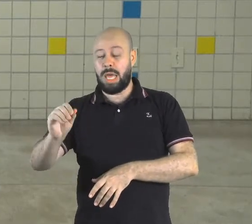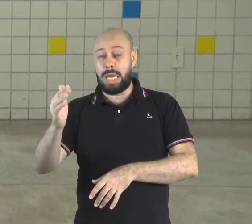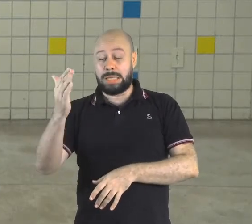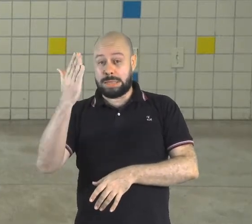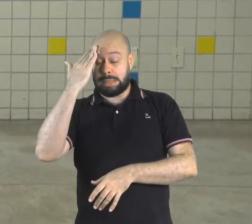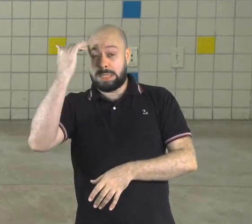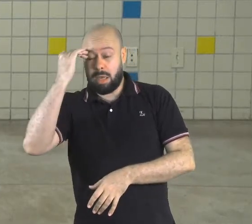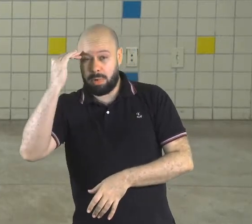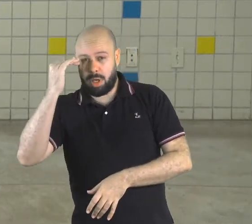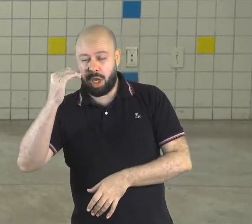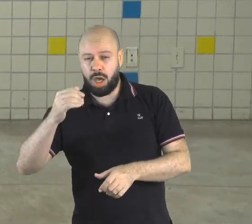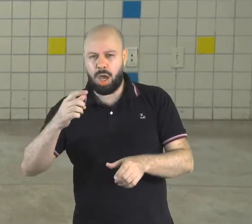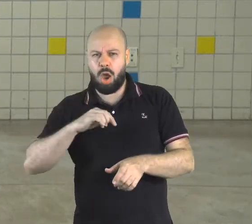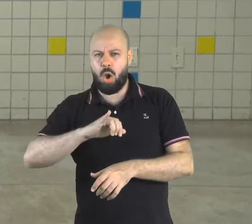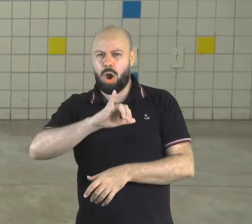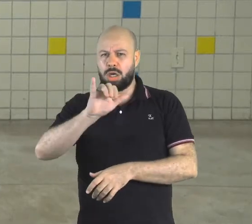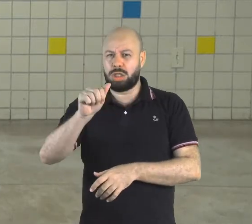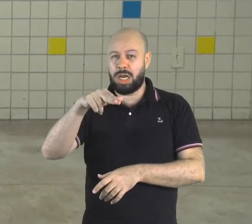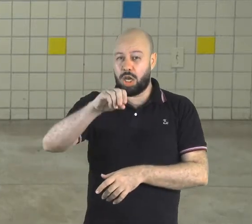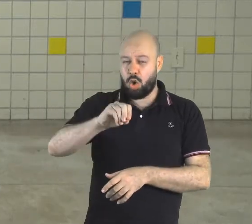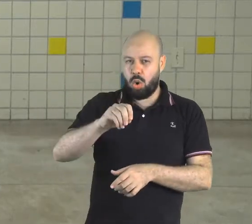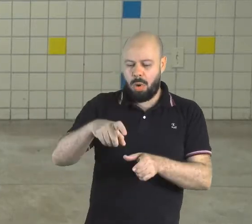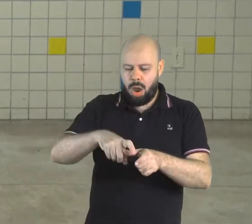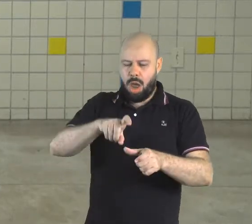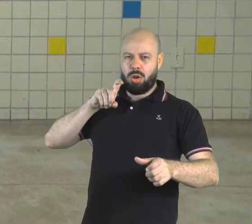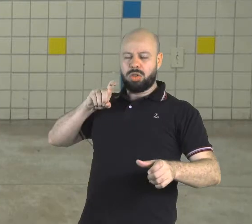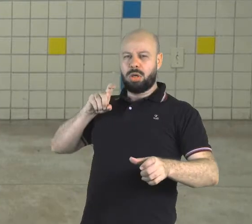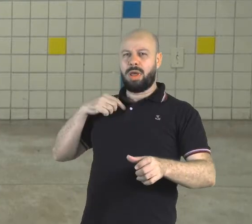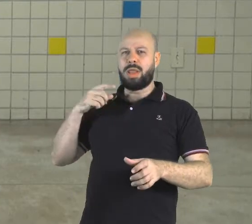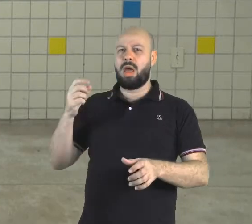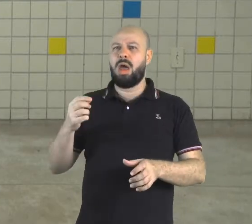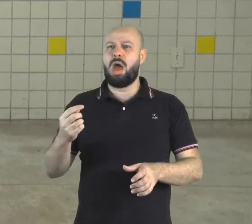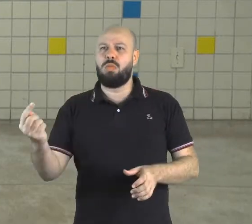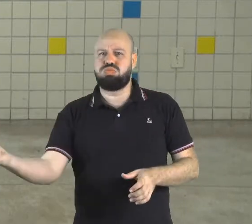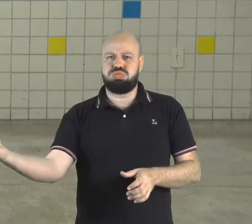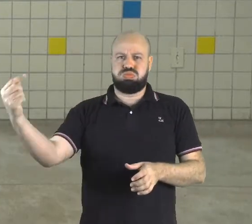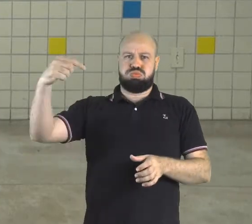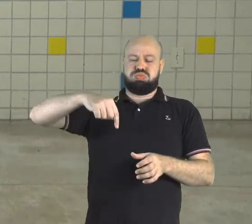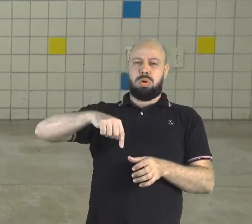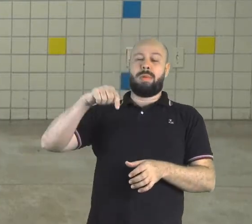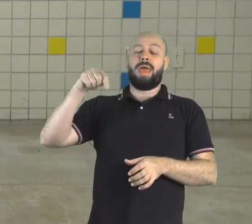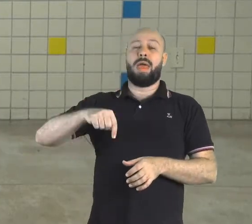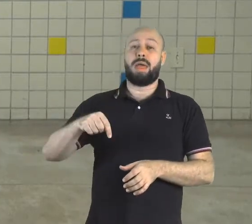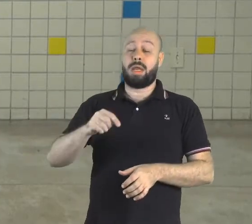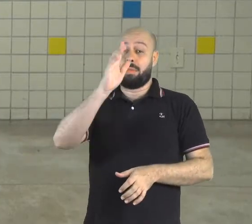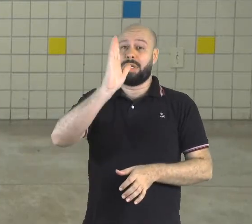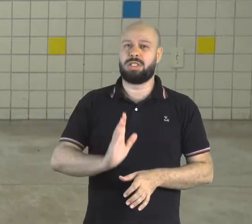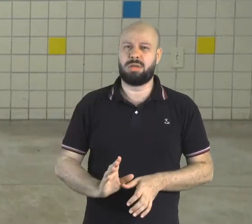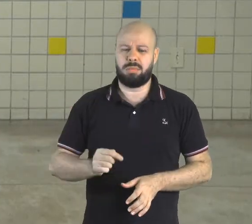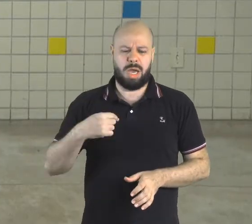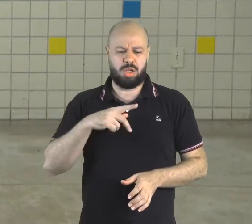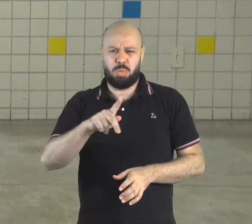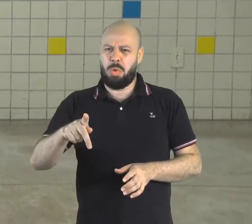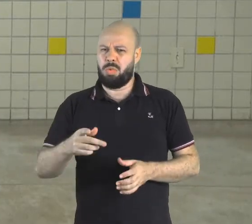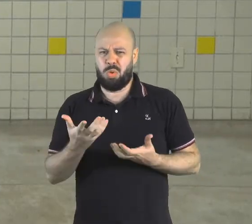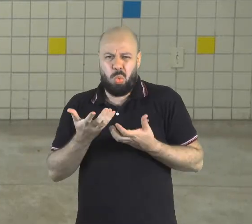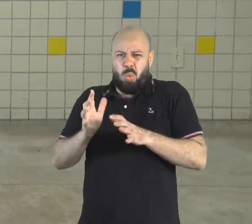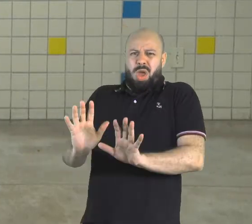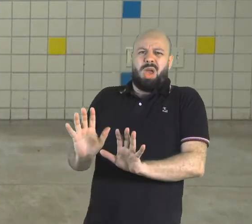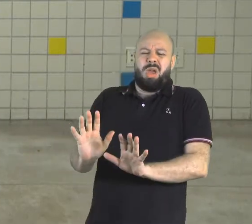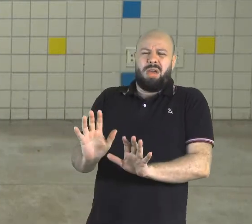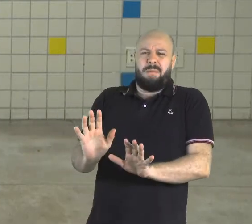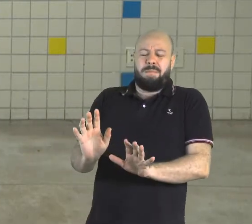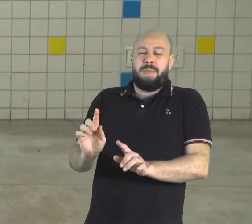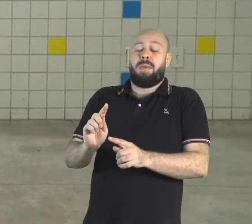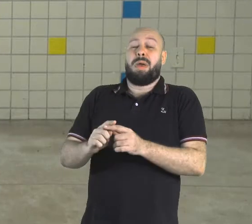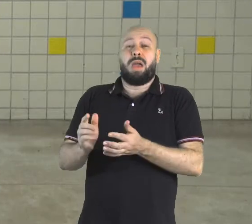presidente renunciou, imediatamente ele estava na China e retorna para o Brasil, mas ele não foi bem aceito. Porque algumas